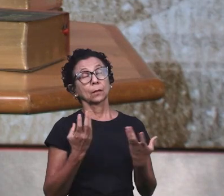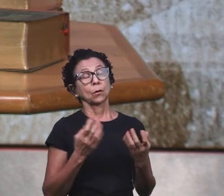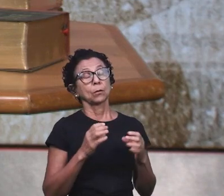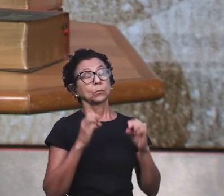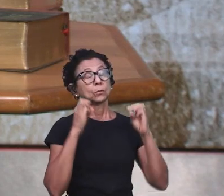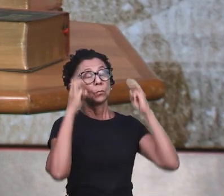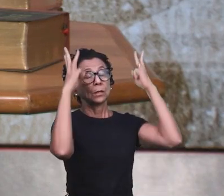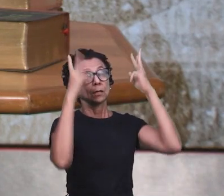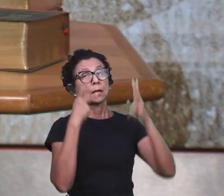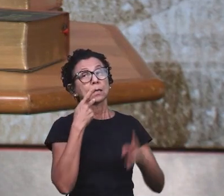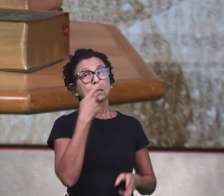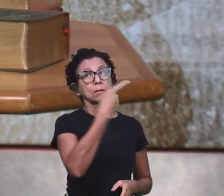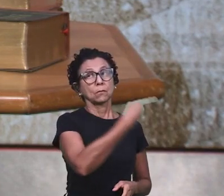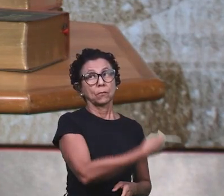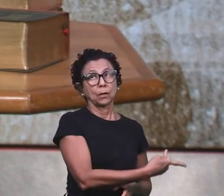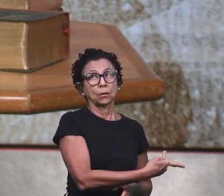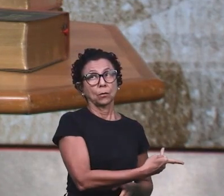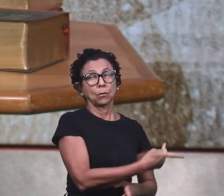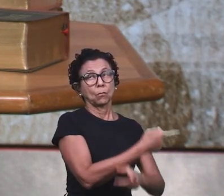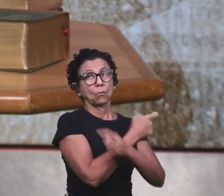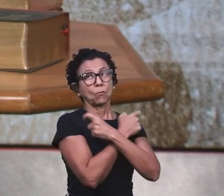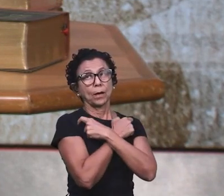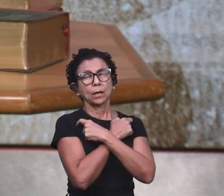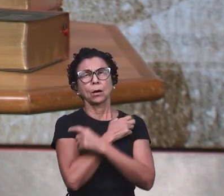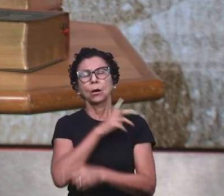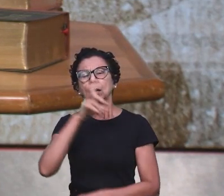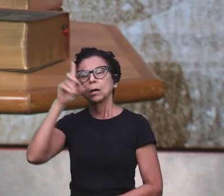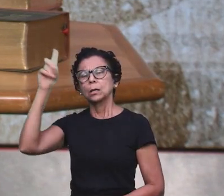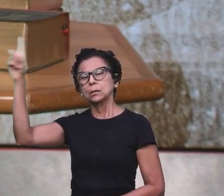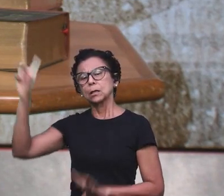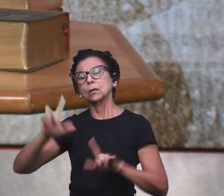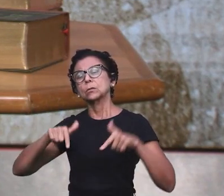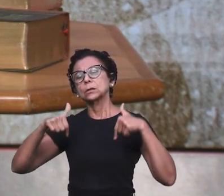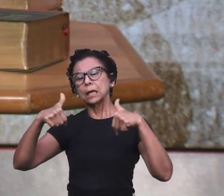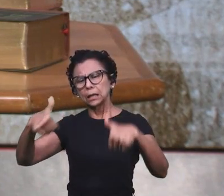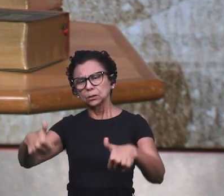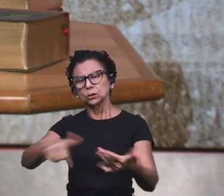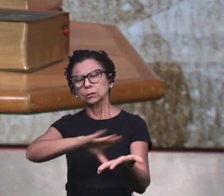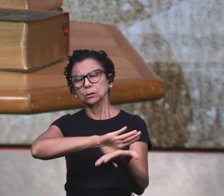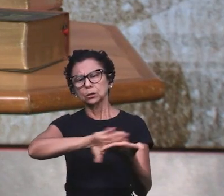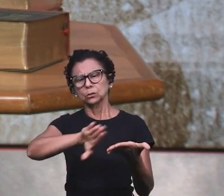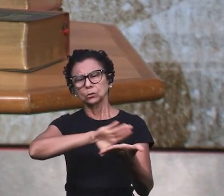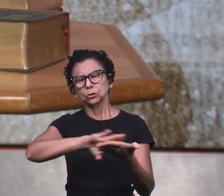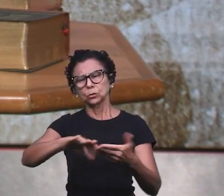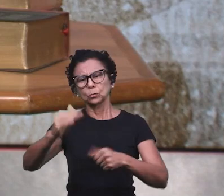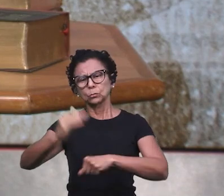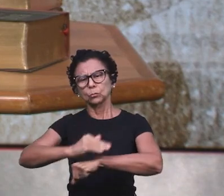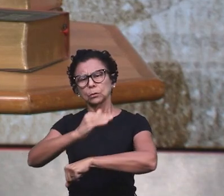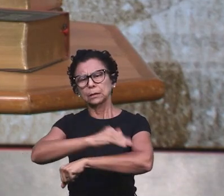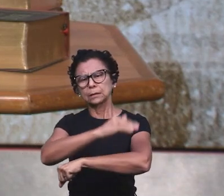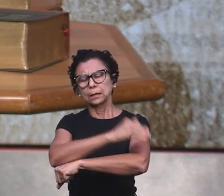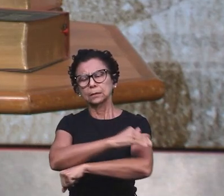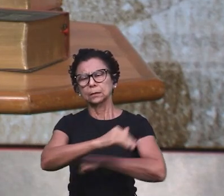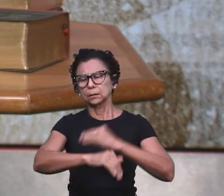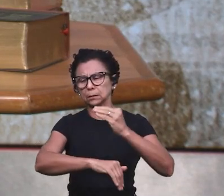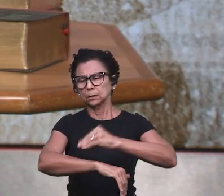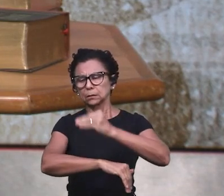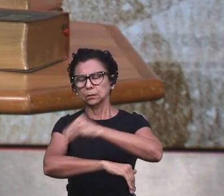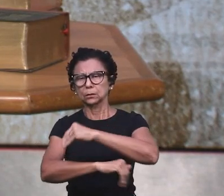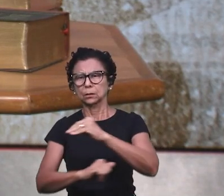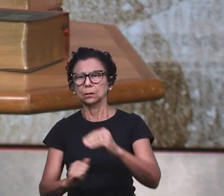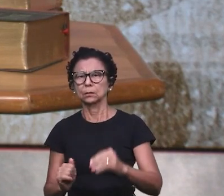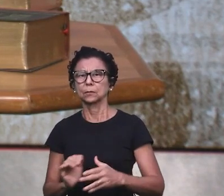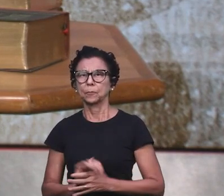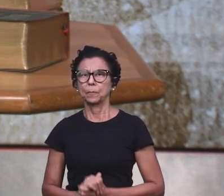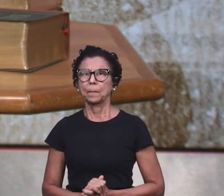rãs morreram nas casas, nos pátios e nos campos, e ajuntaram-nas em montões, e